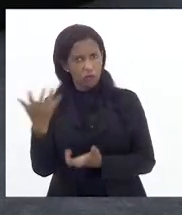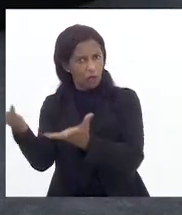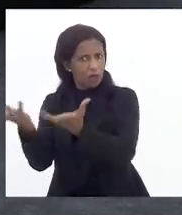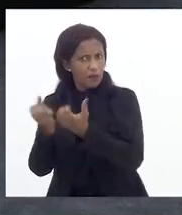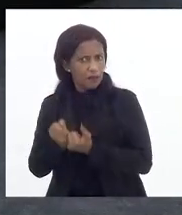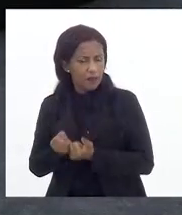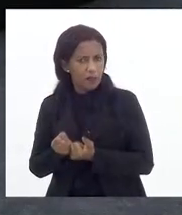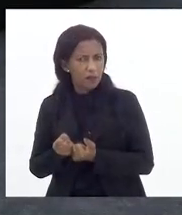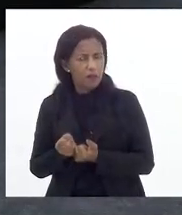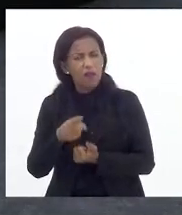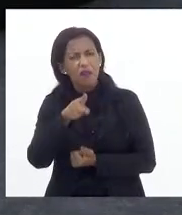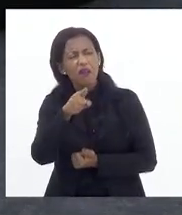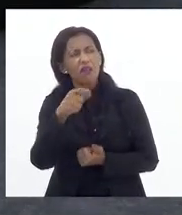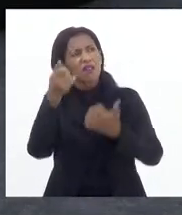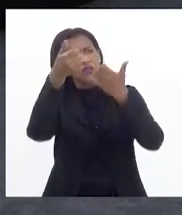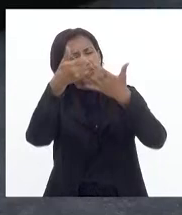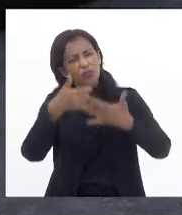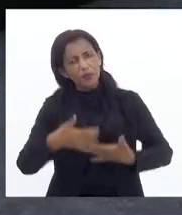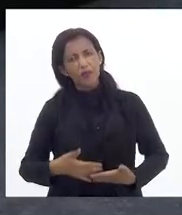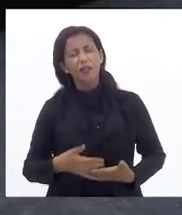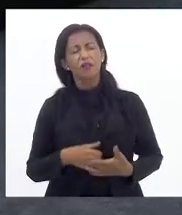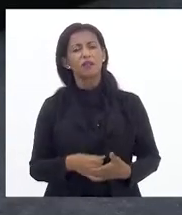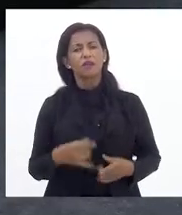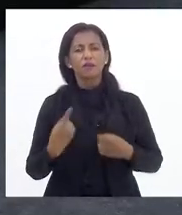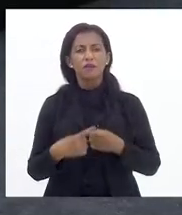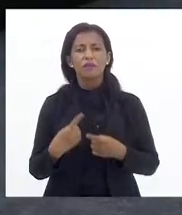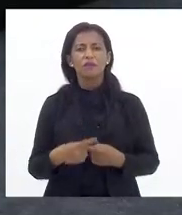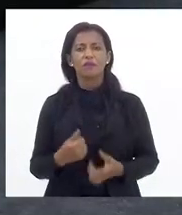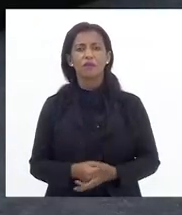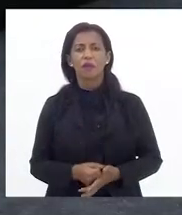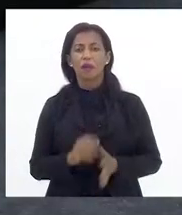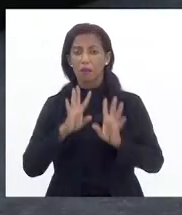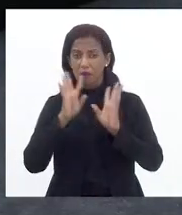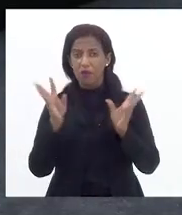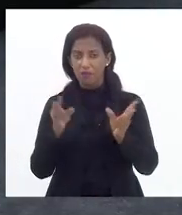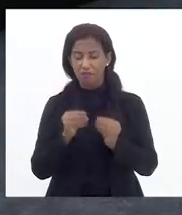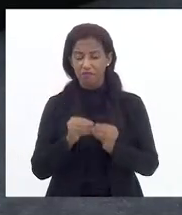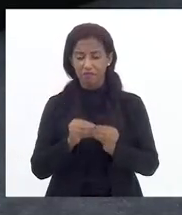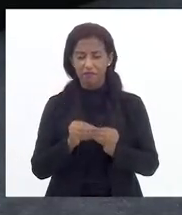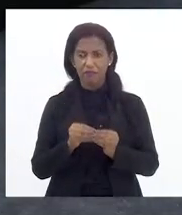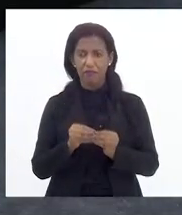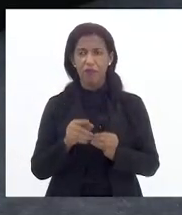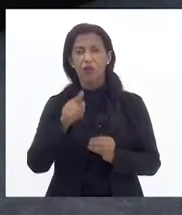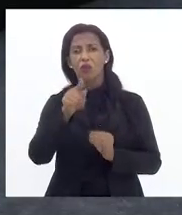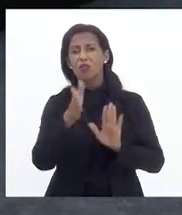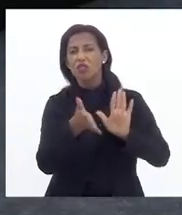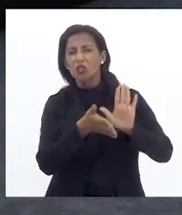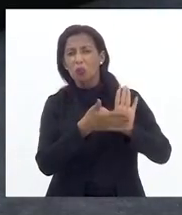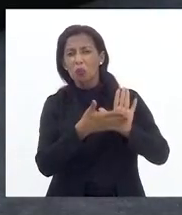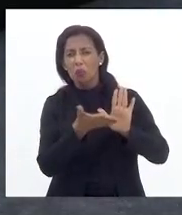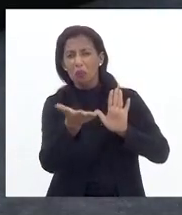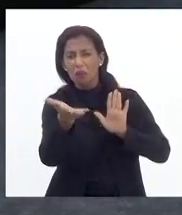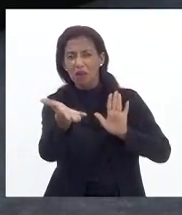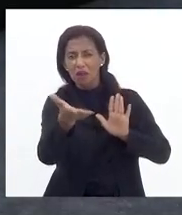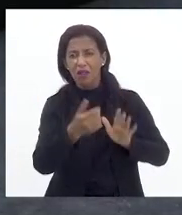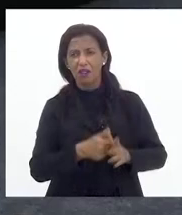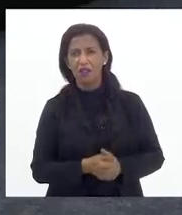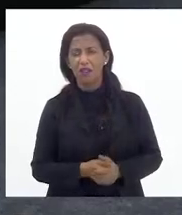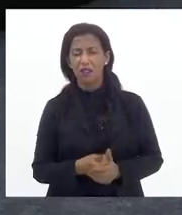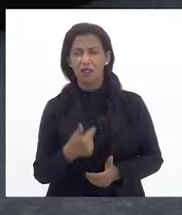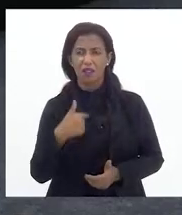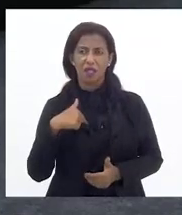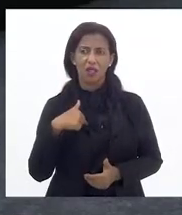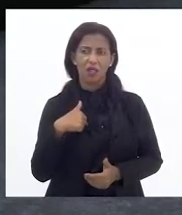então eu queria que você explicasse isso porque para finalizar o que vocês estão procurando aqui eu